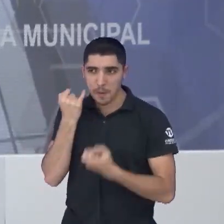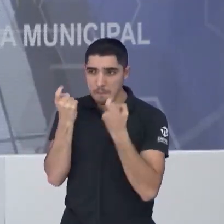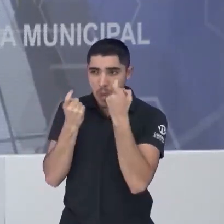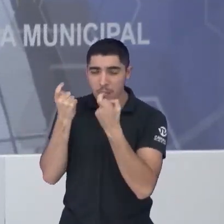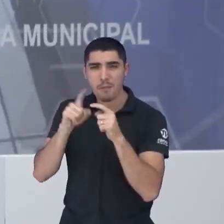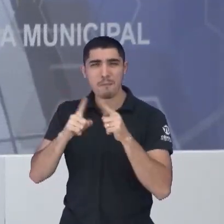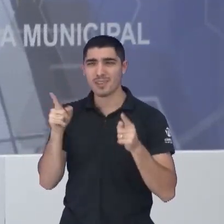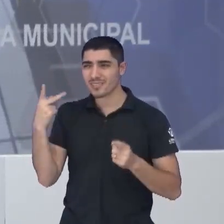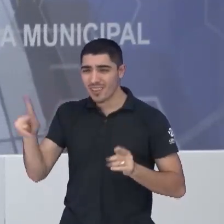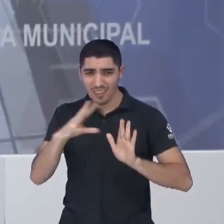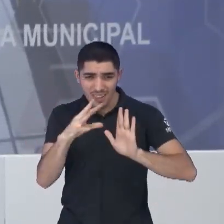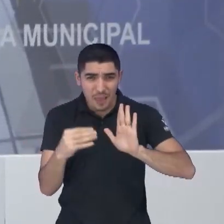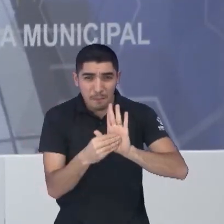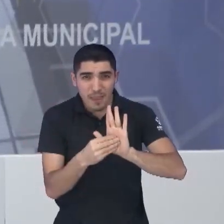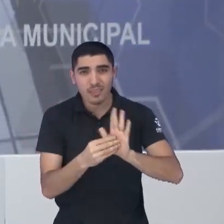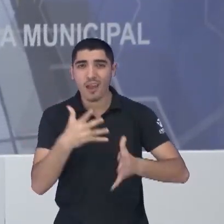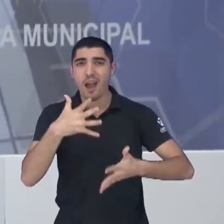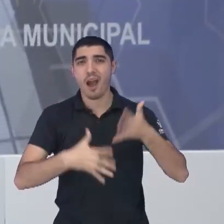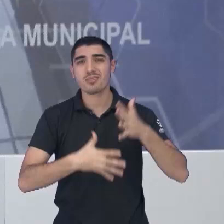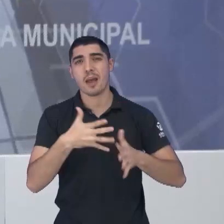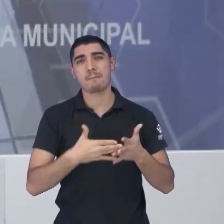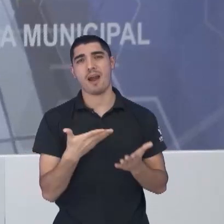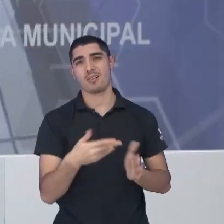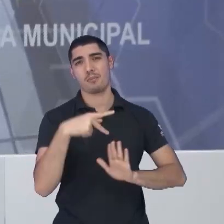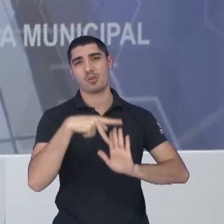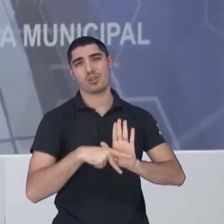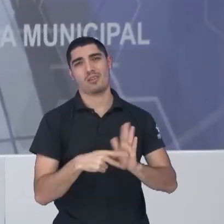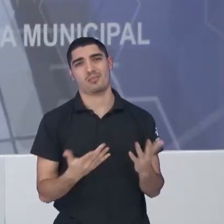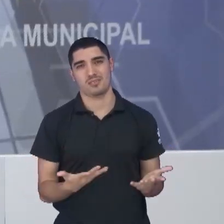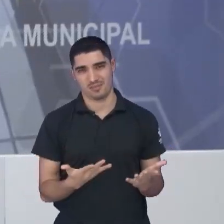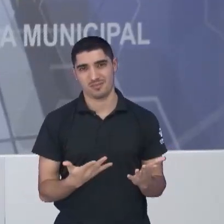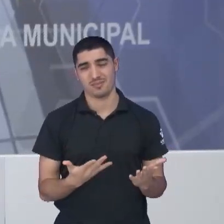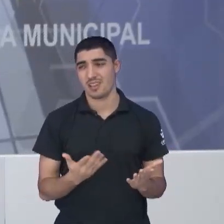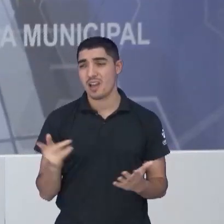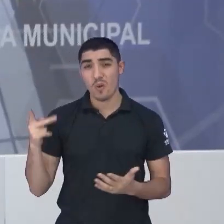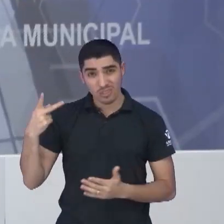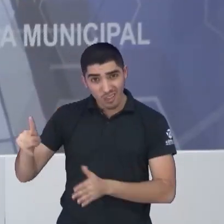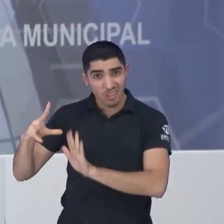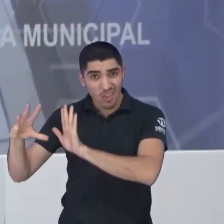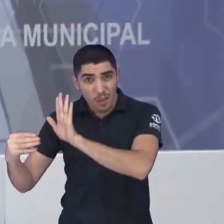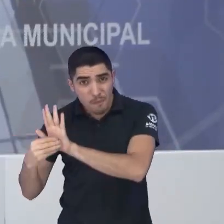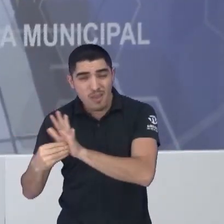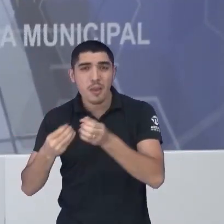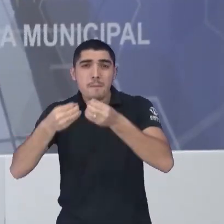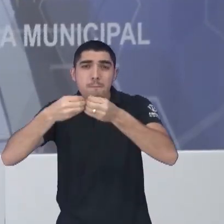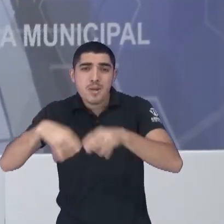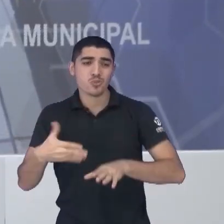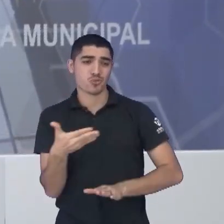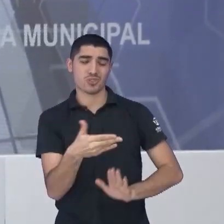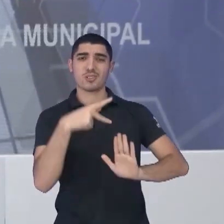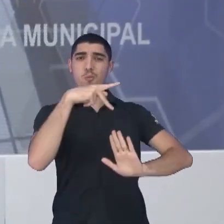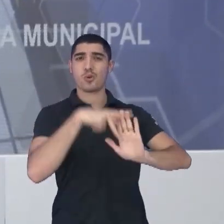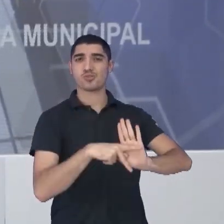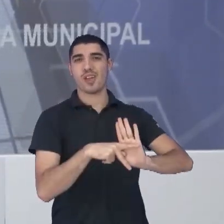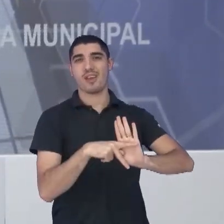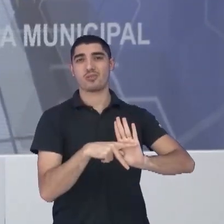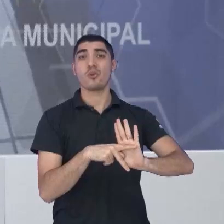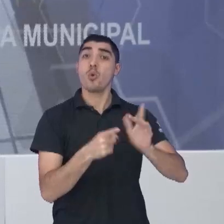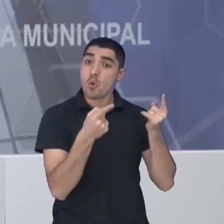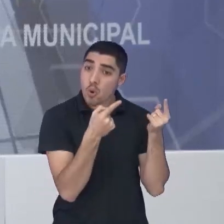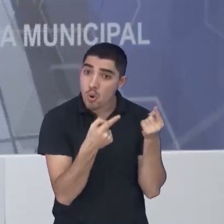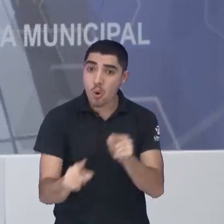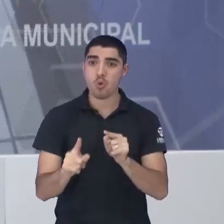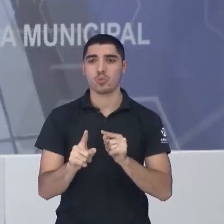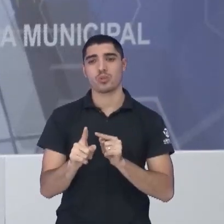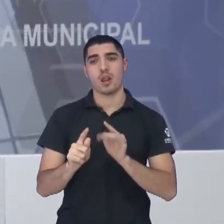dele esvazia o meu projeto, prejudica o verdadeiro e sincero combate ao uso de